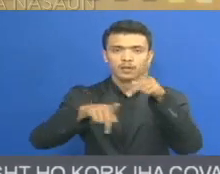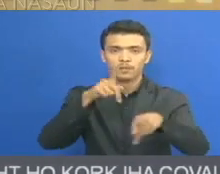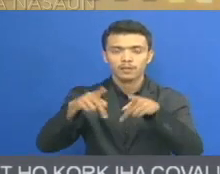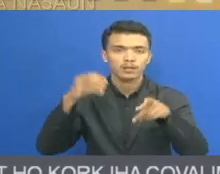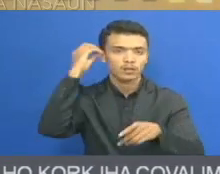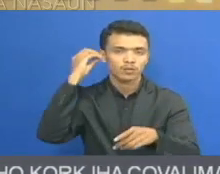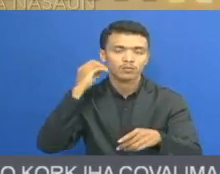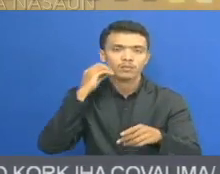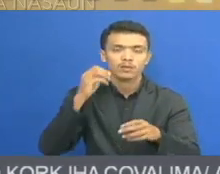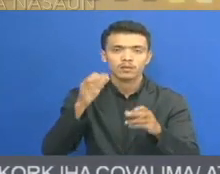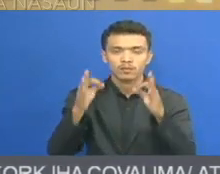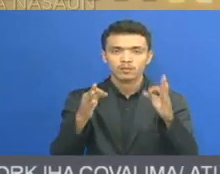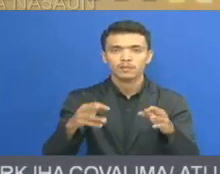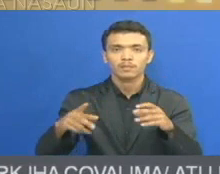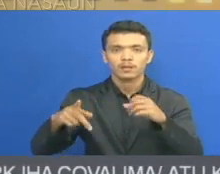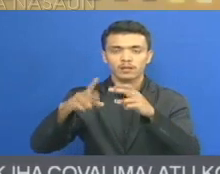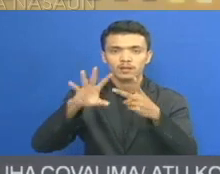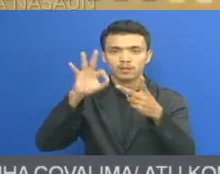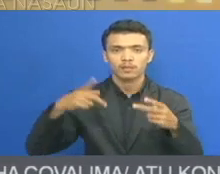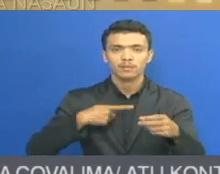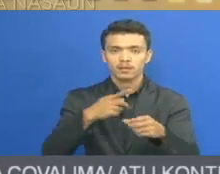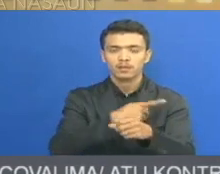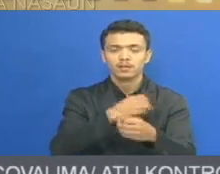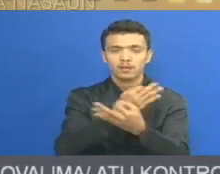campanha eleitoral na eleição parlamentar termina.